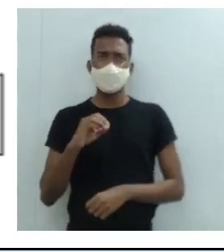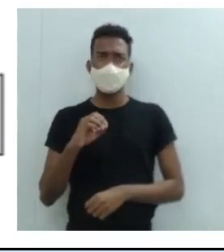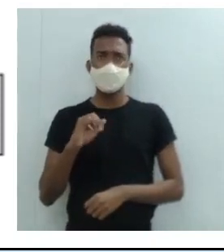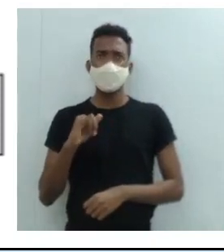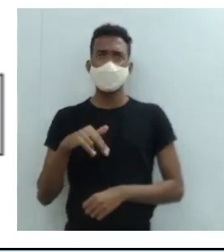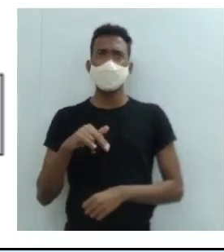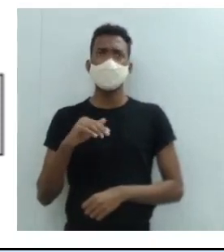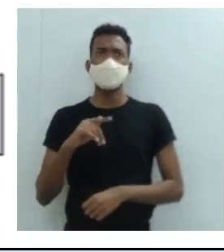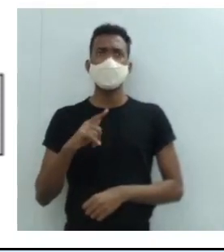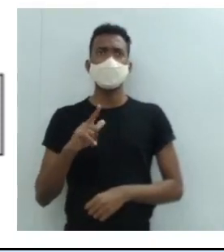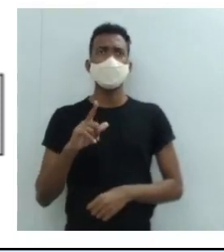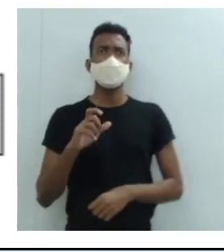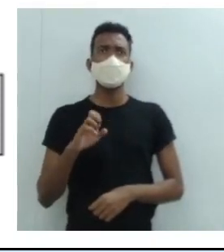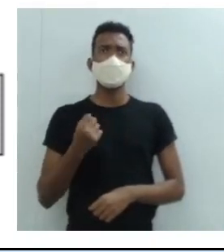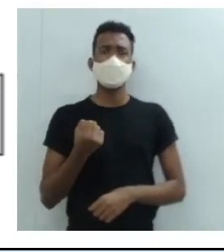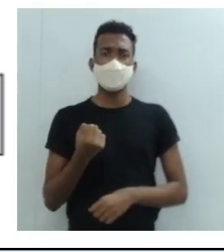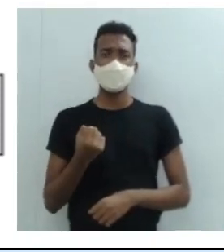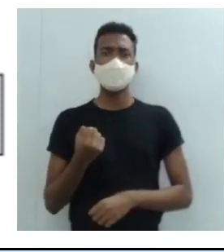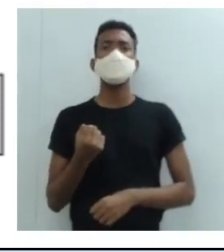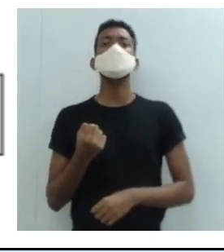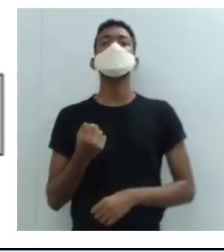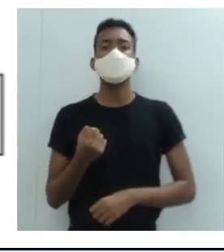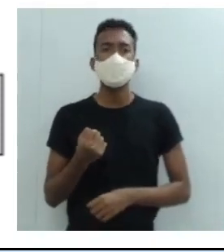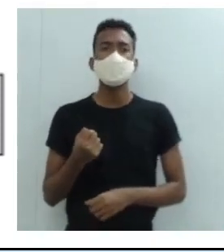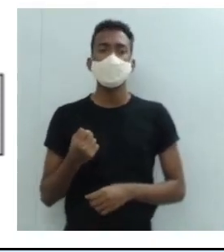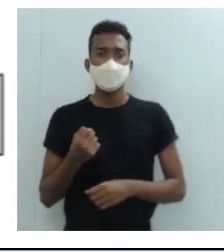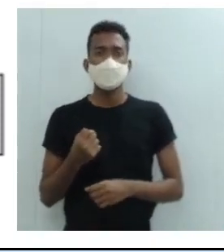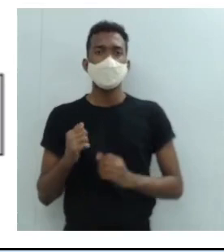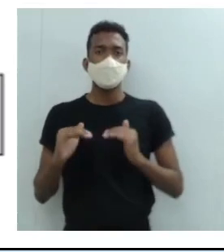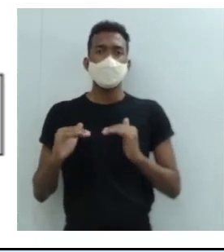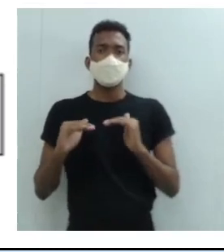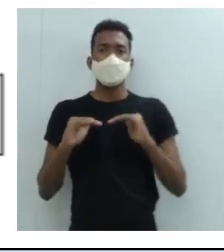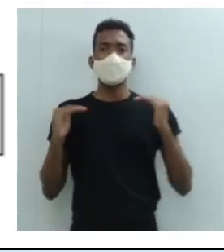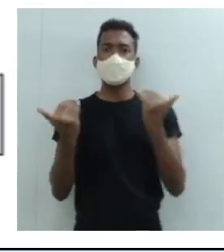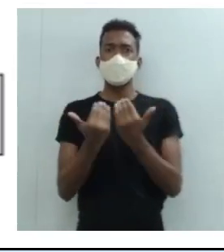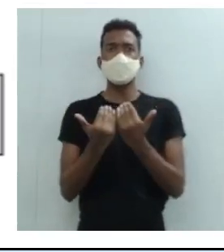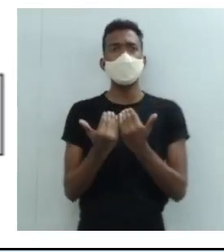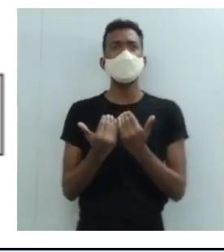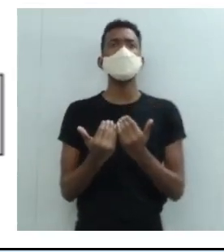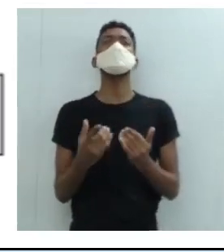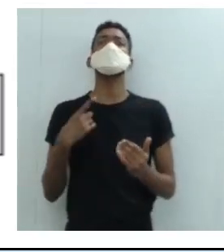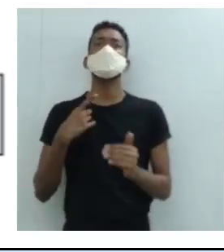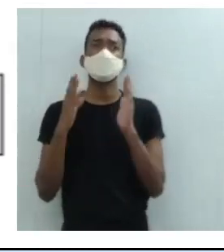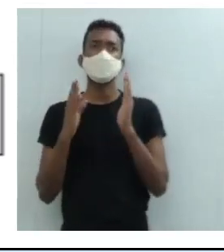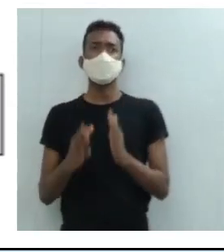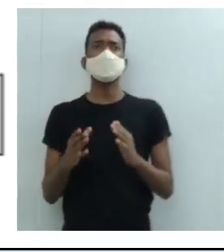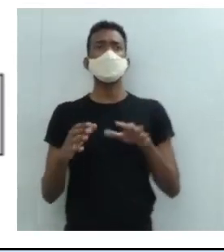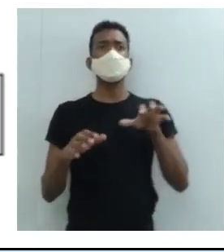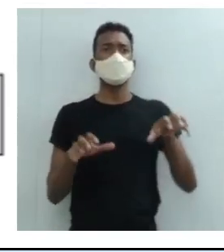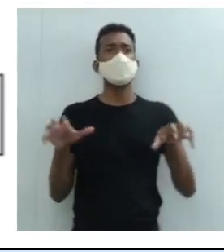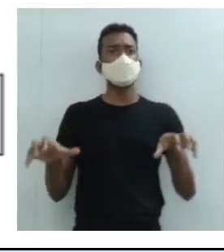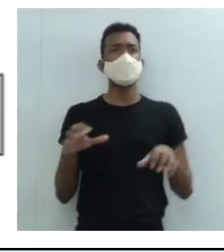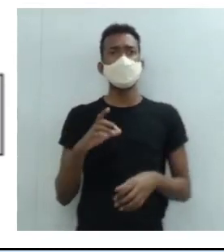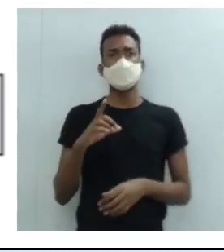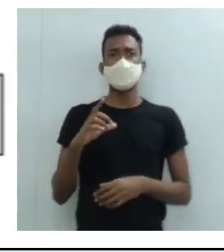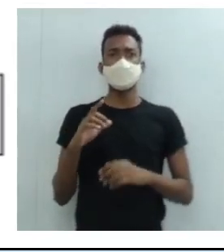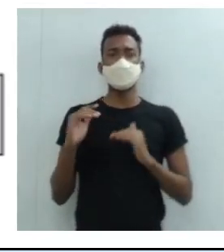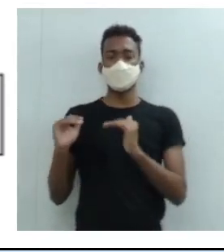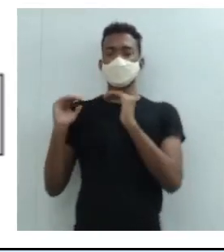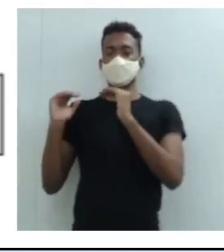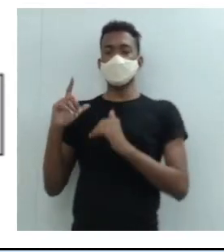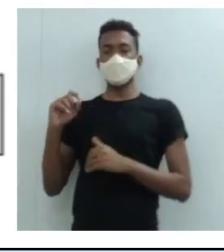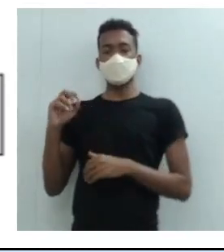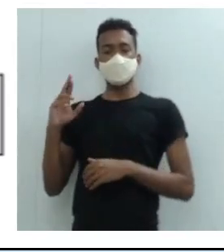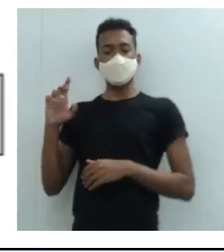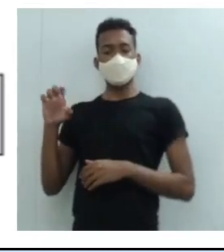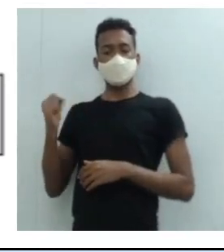por duas câmaras. É isso. Aí vocês vão ter a Câmara dos Lordes e a Câmara dos Comuns. Então,